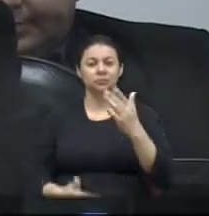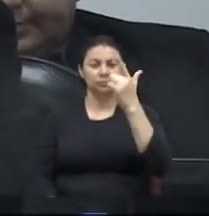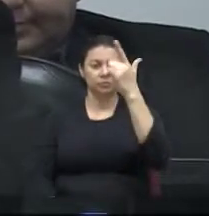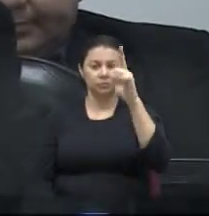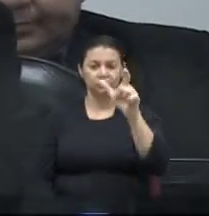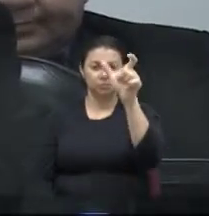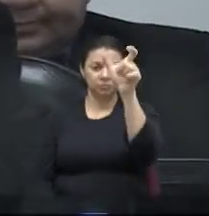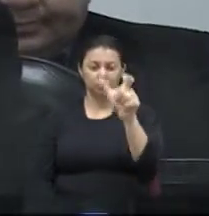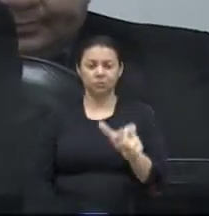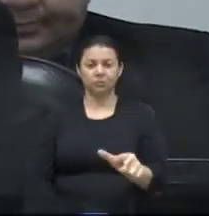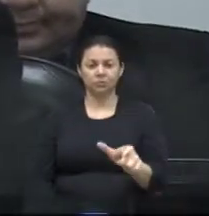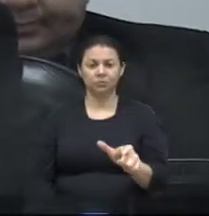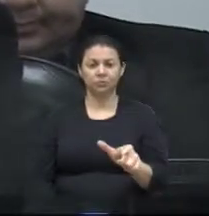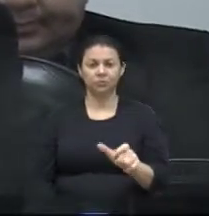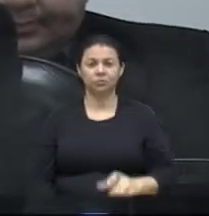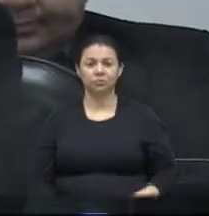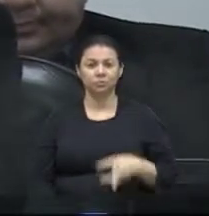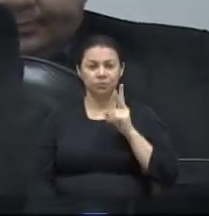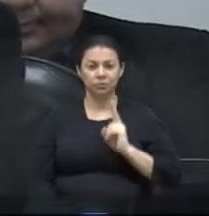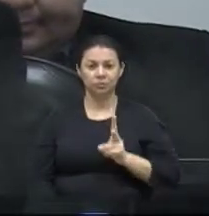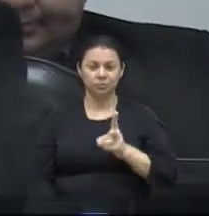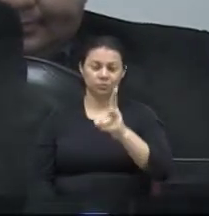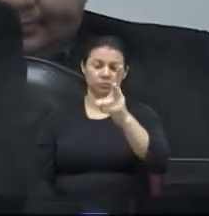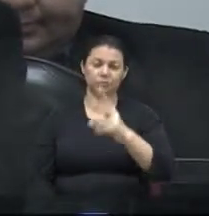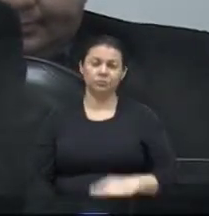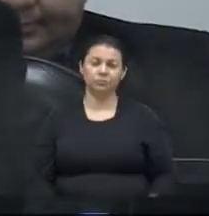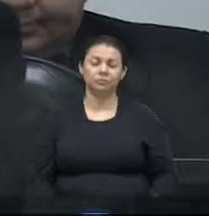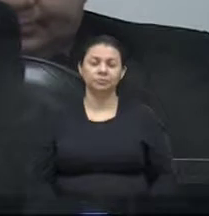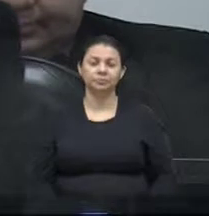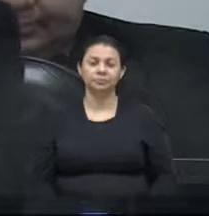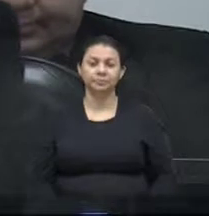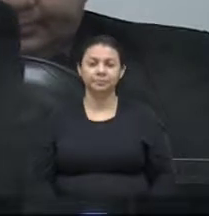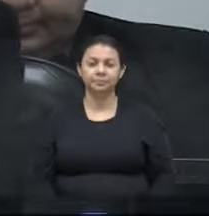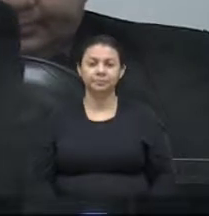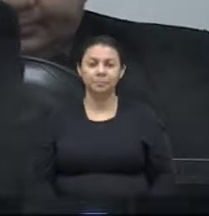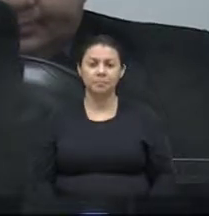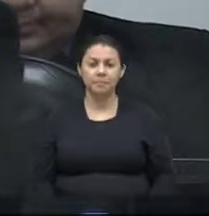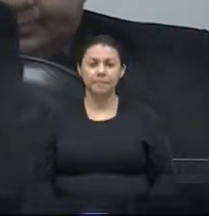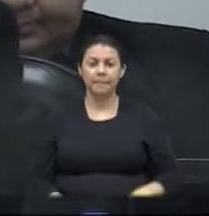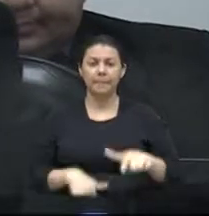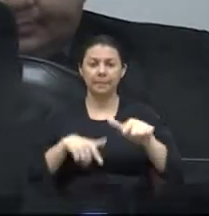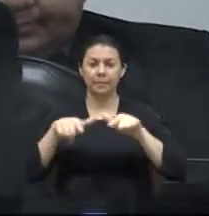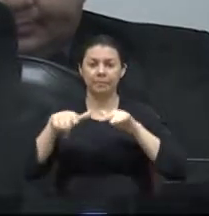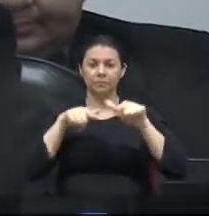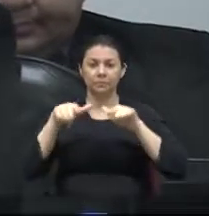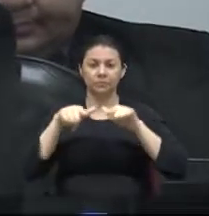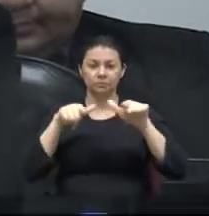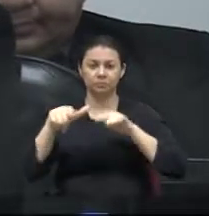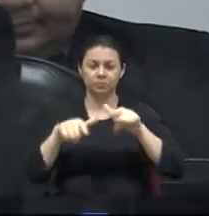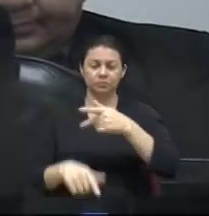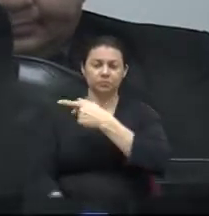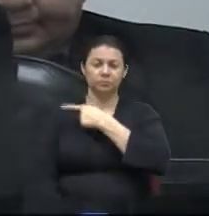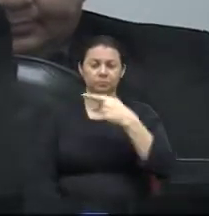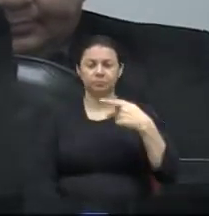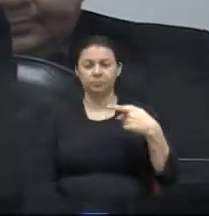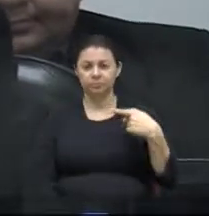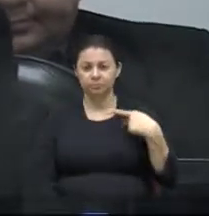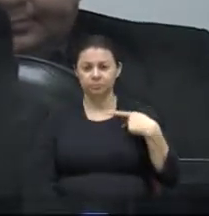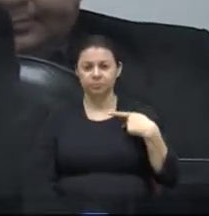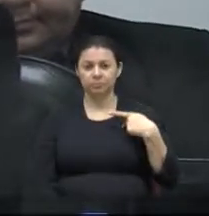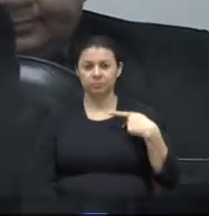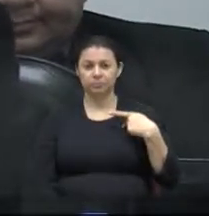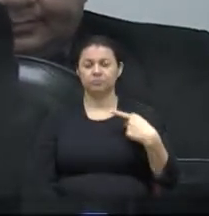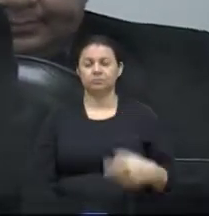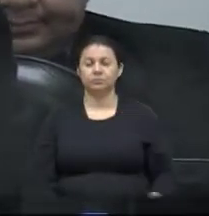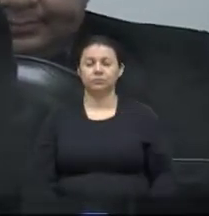nosso trabalho é ácido é o título pastoral e o desejo de ganhar